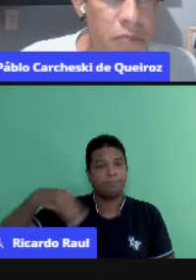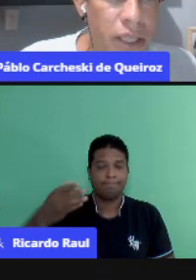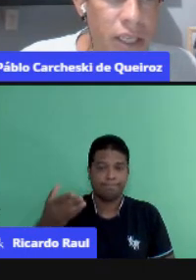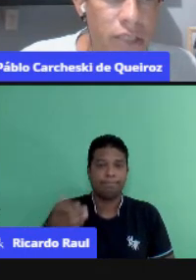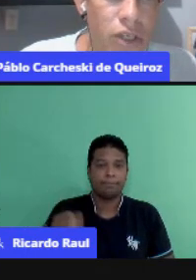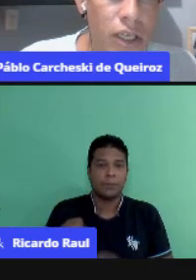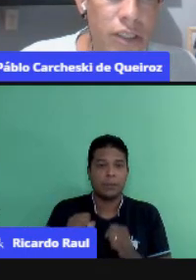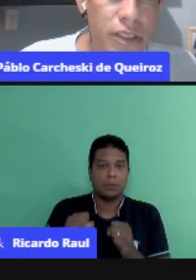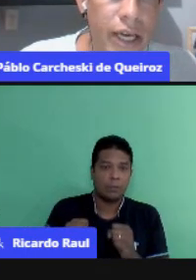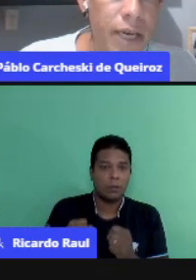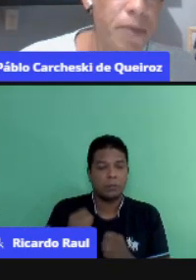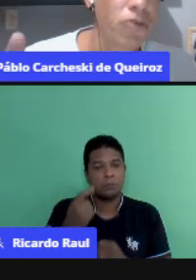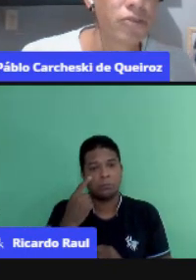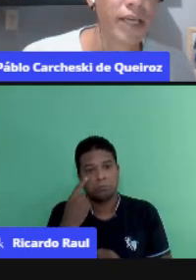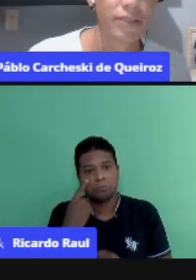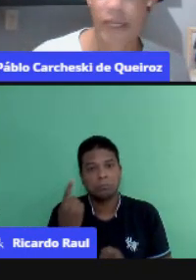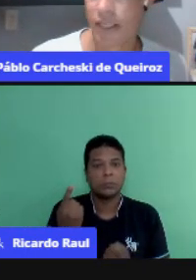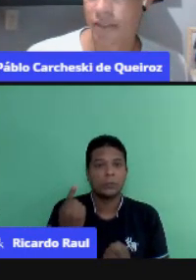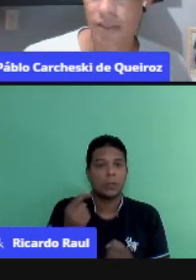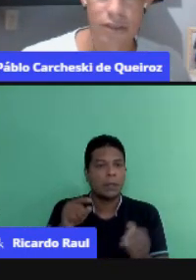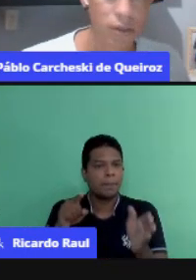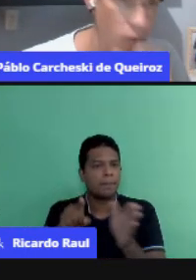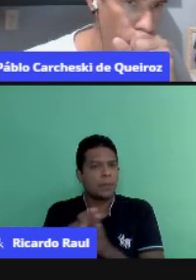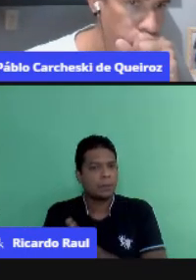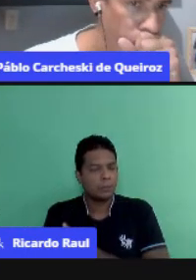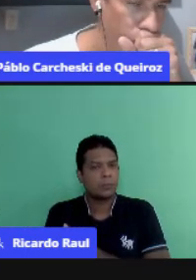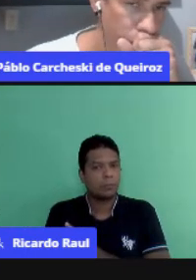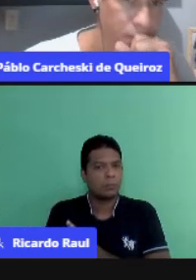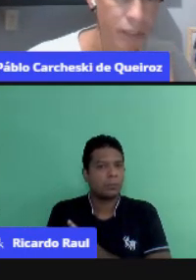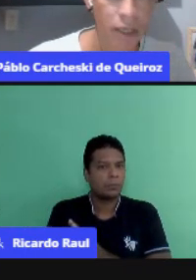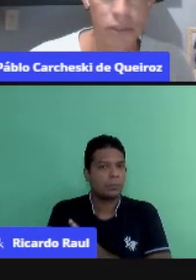estar movimentando, e aí a pergunta é, será que essas